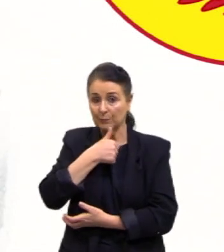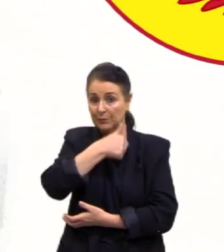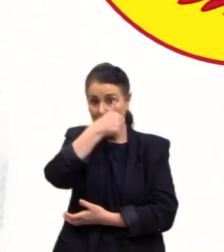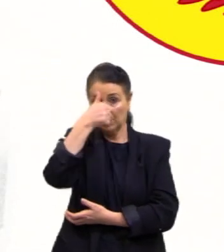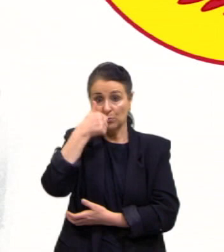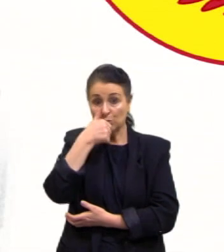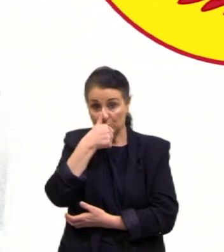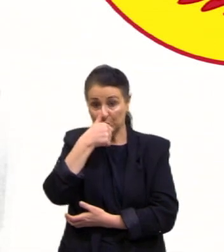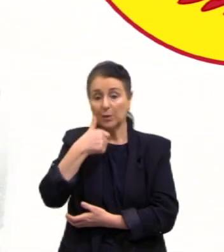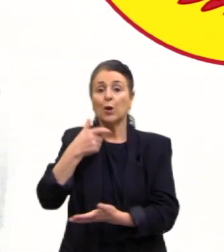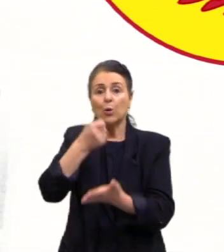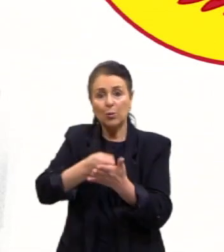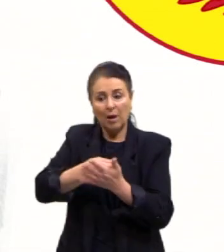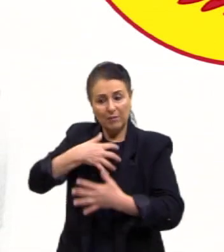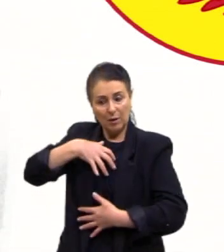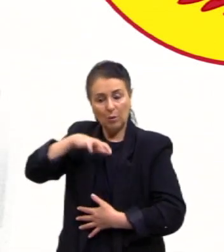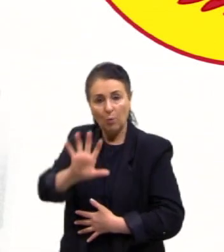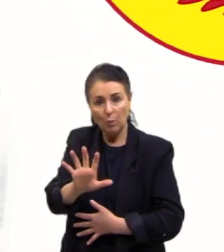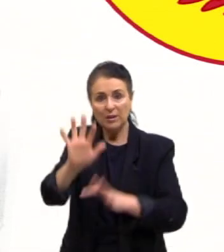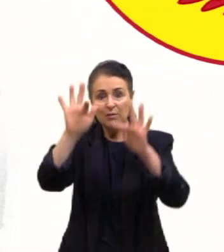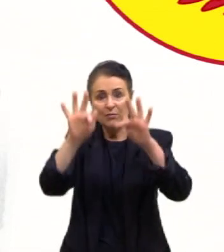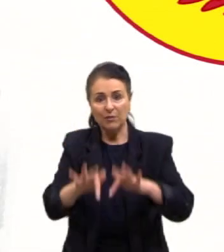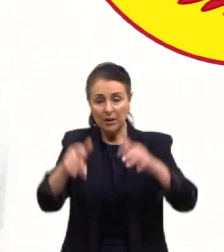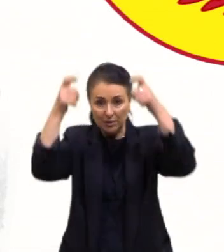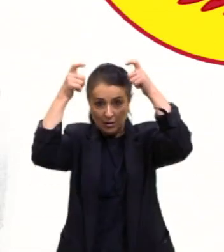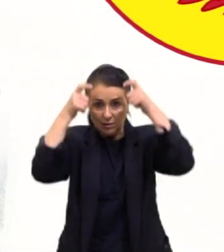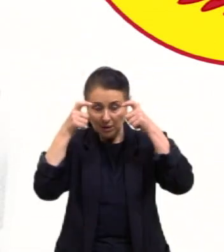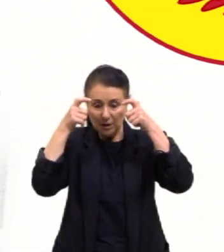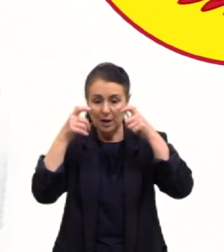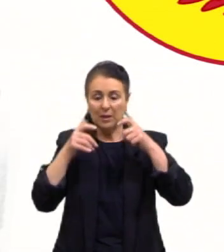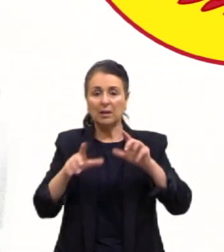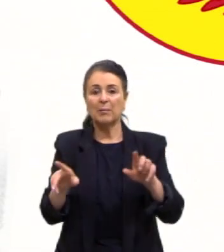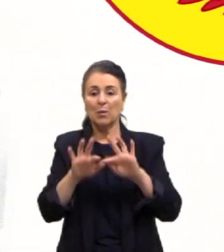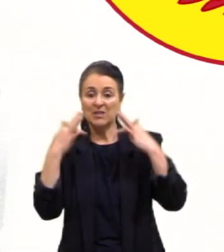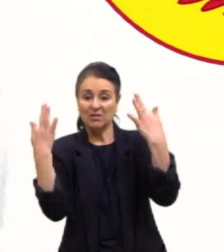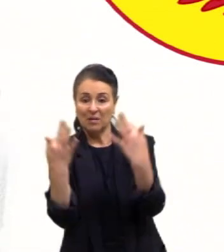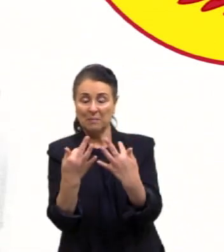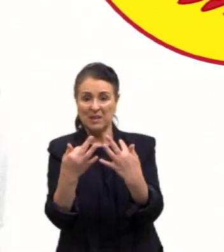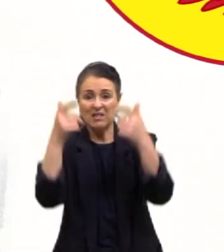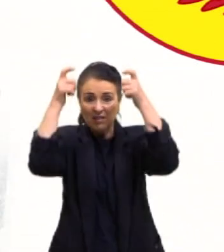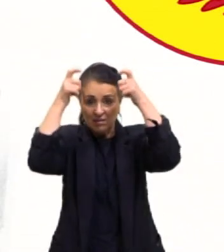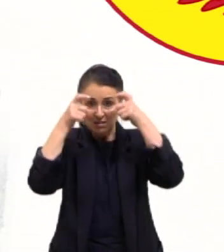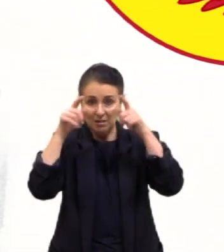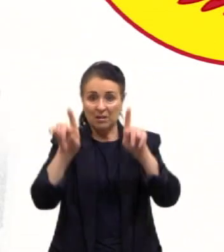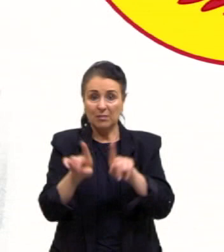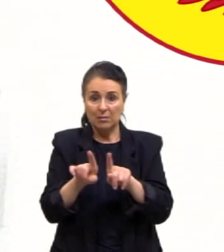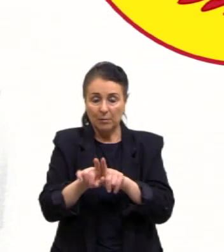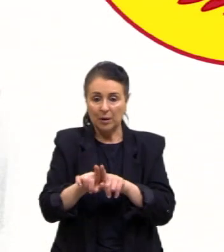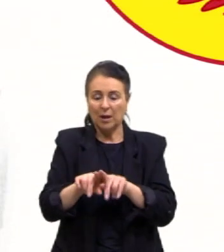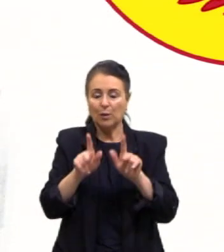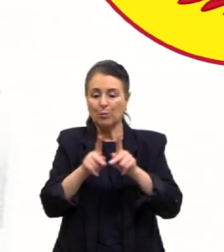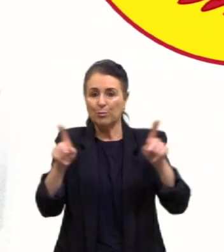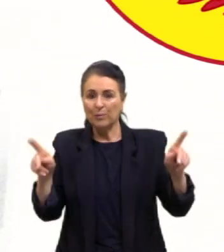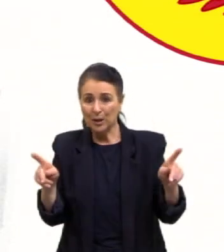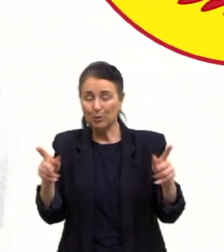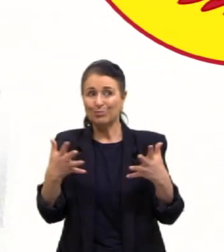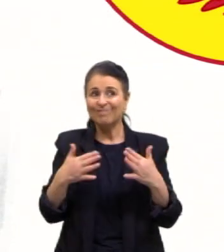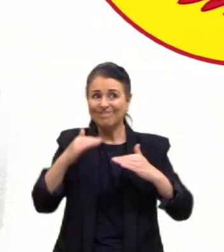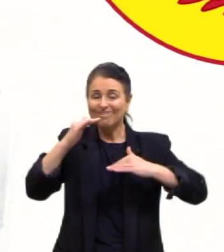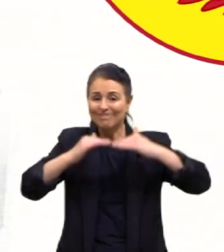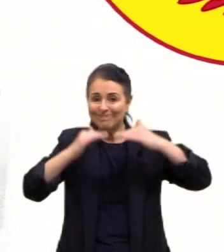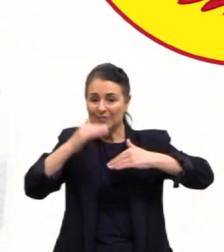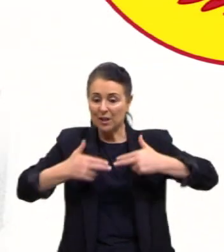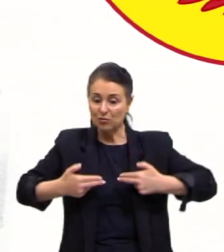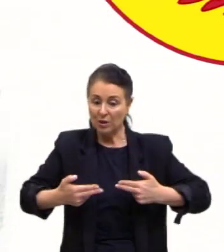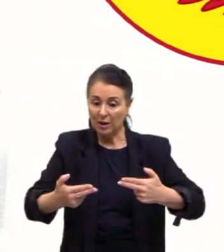acabar como anarquia acabar com a nobreza e eles entram aí também num período de muita instabilidade de